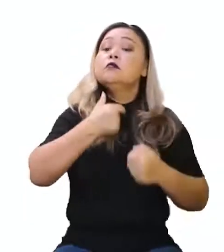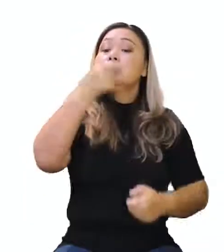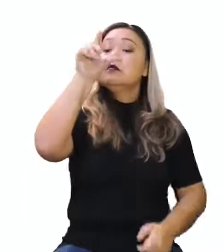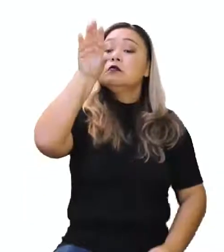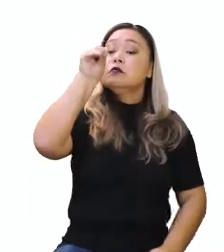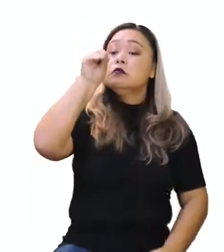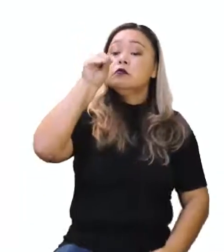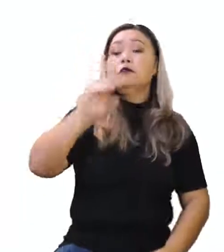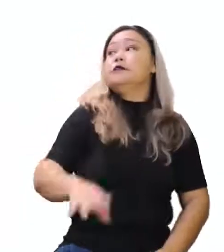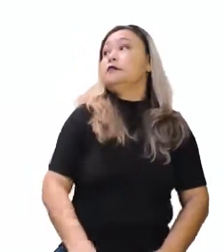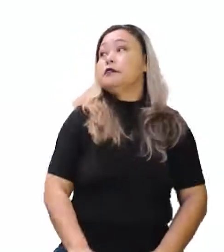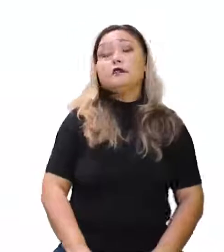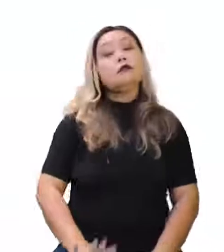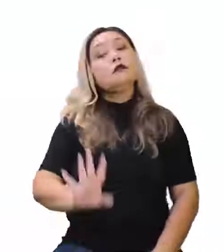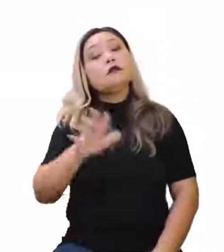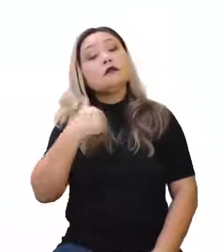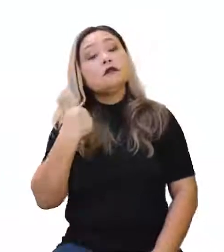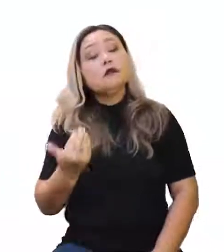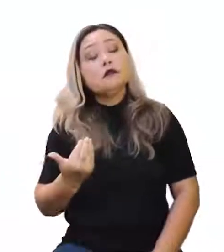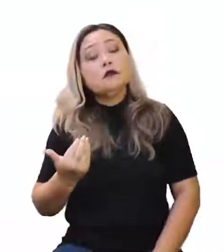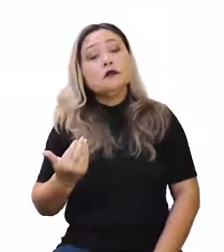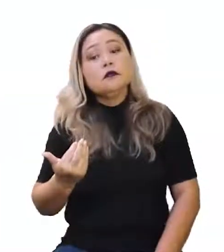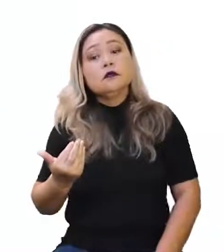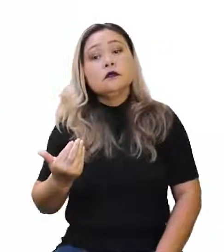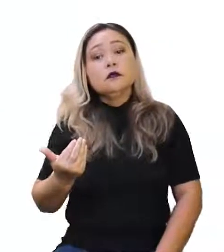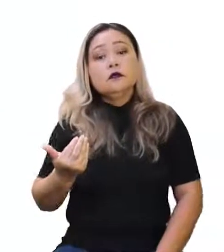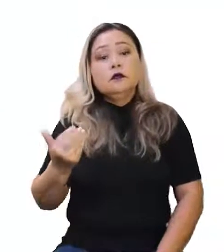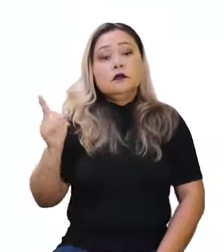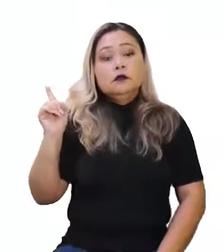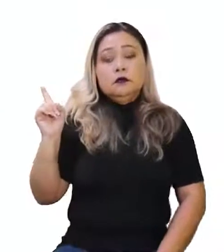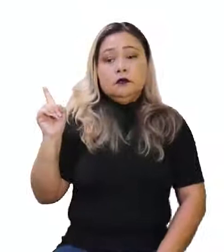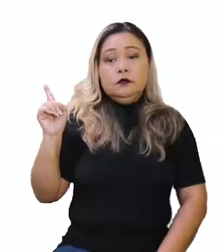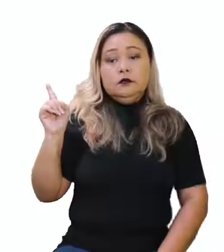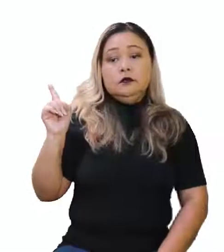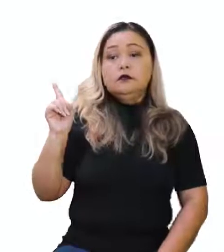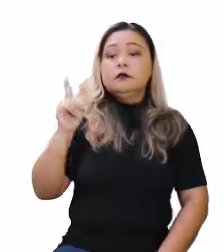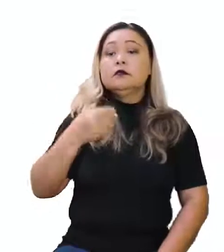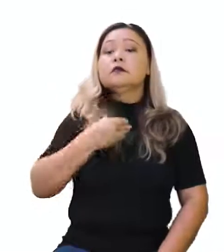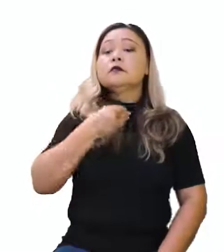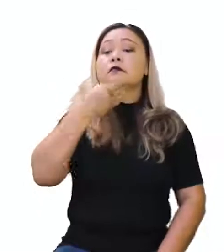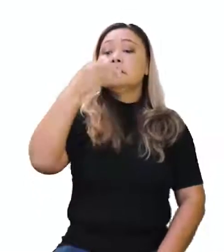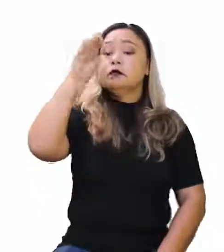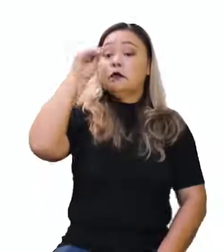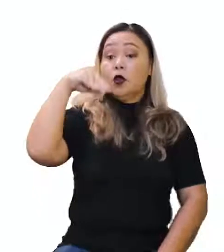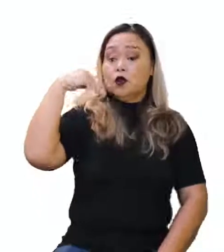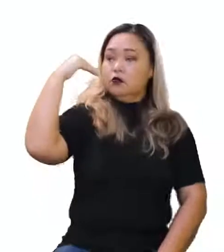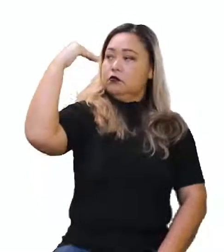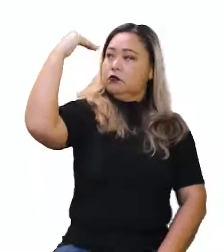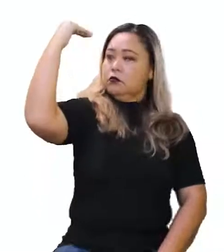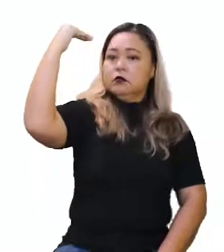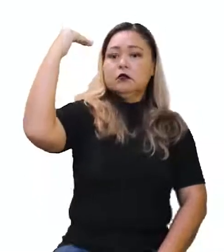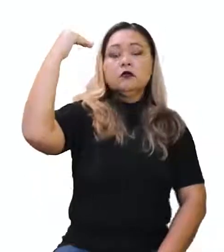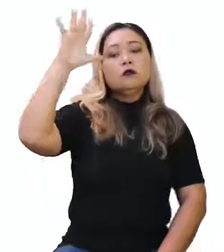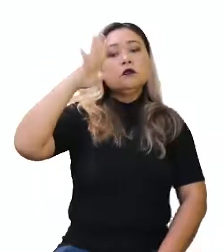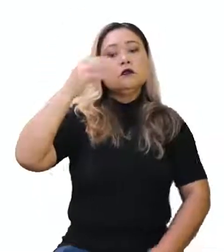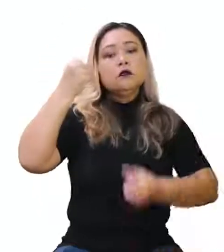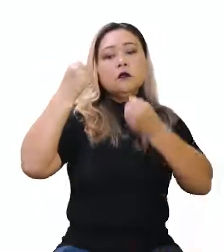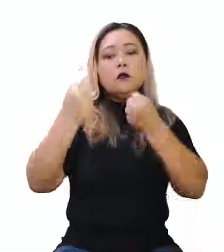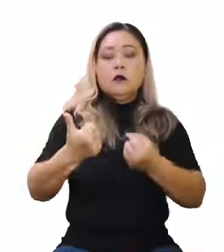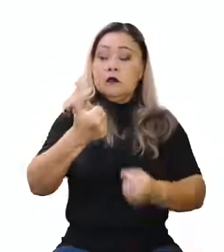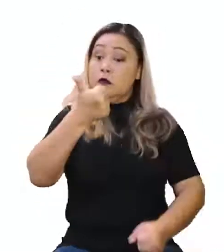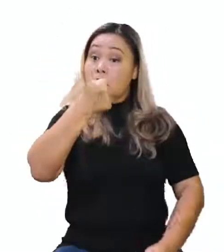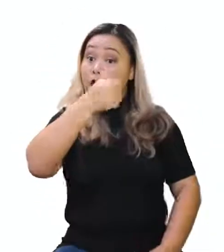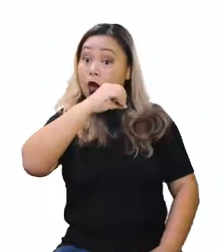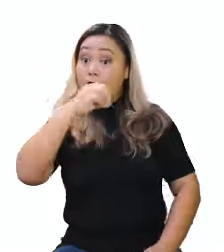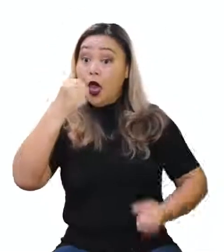avestruz. Vamos lá. A ave adulta, pesa em torno de